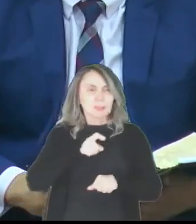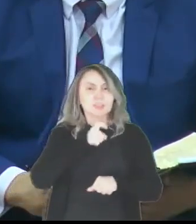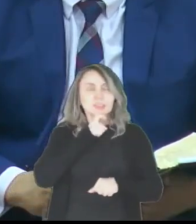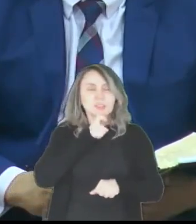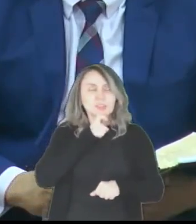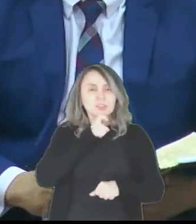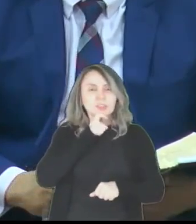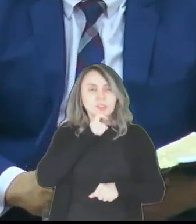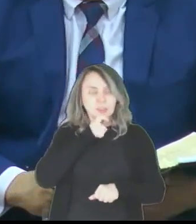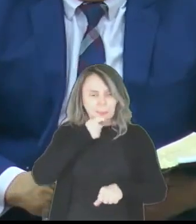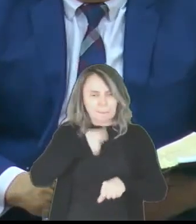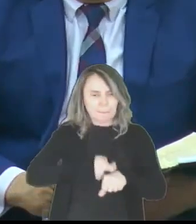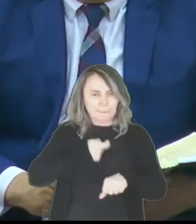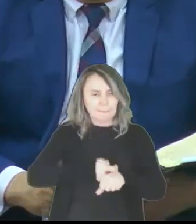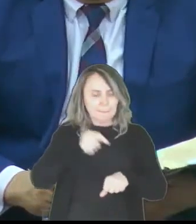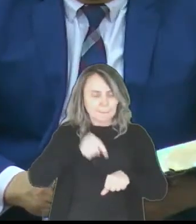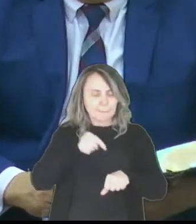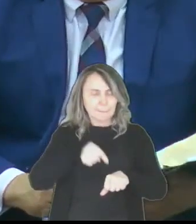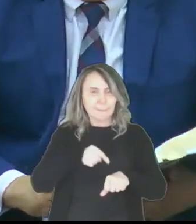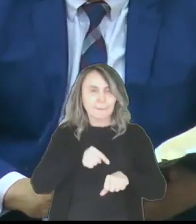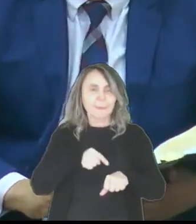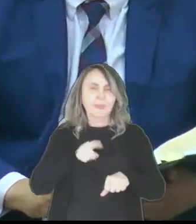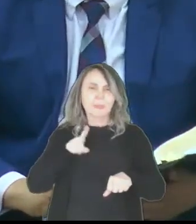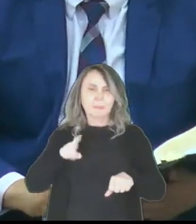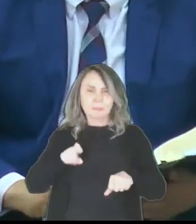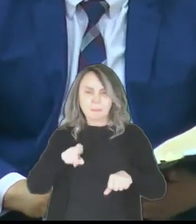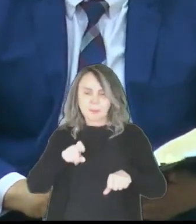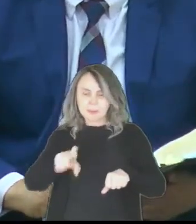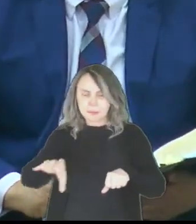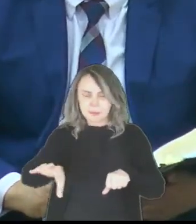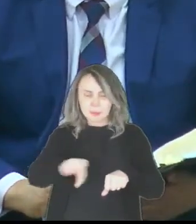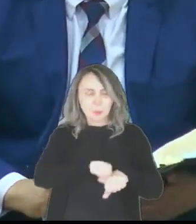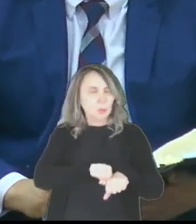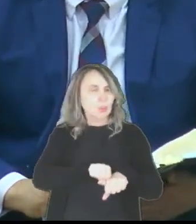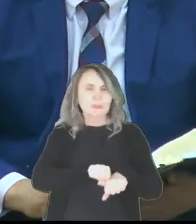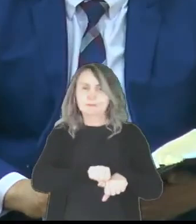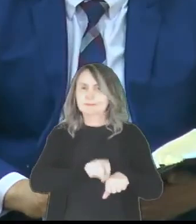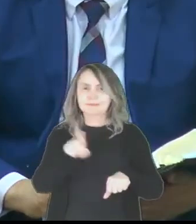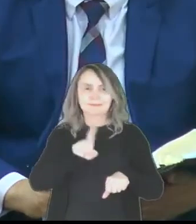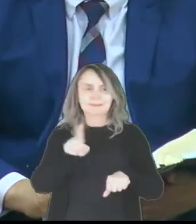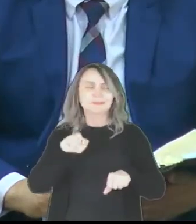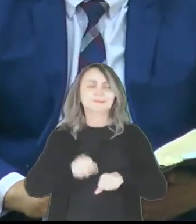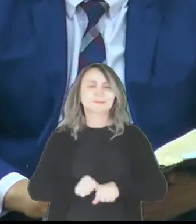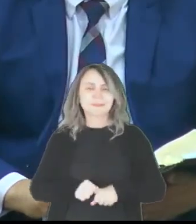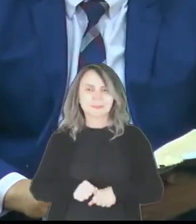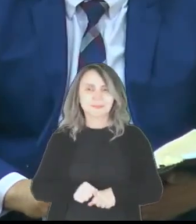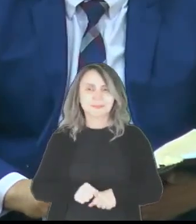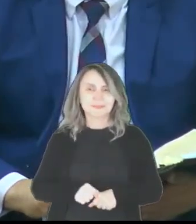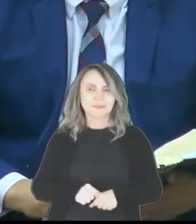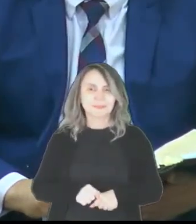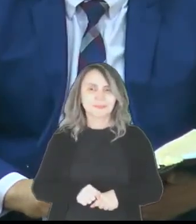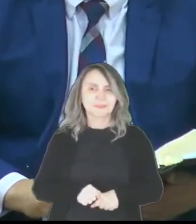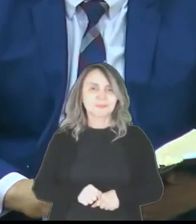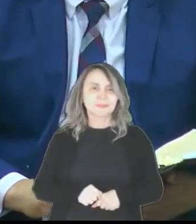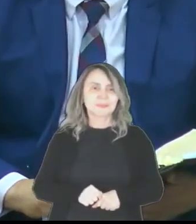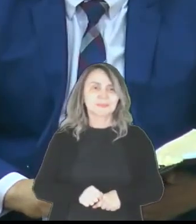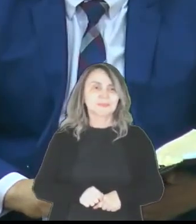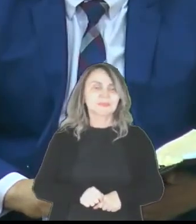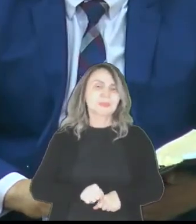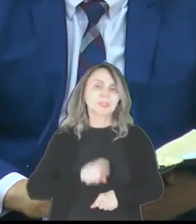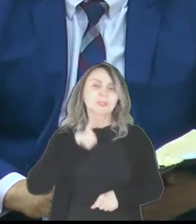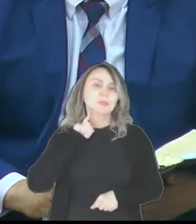contaminação. Louvado seja o nome do Senhor. O maná descia como geada. E o gelo, ele não pega, ele